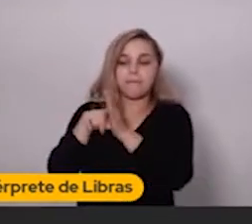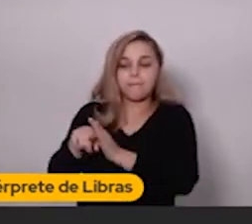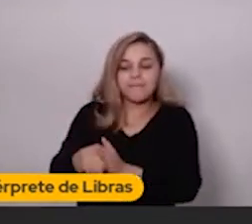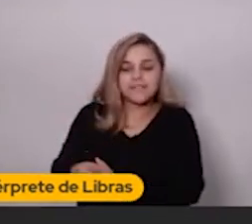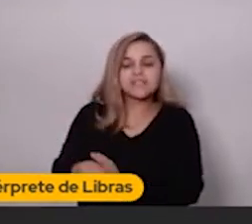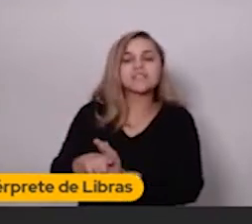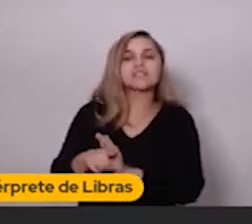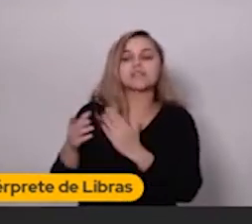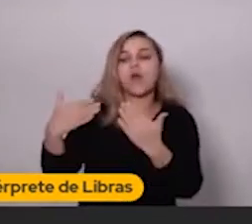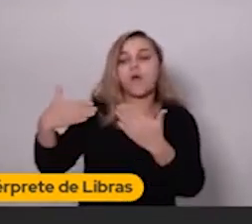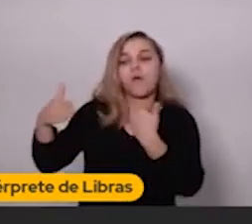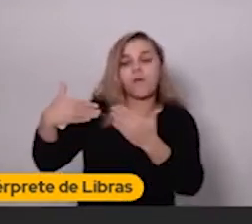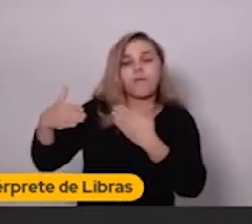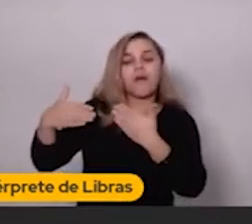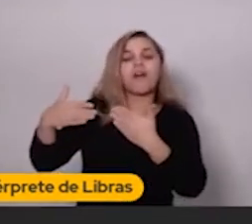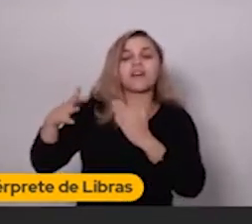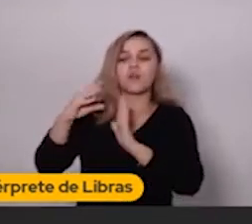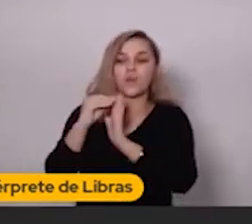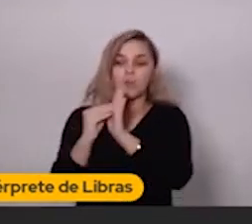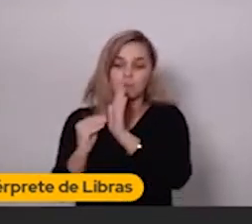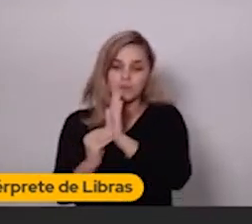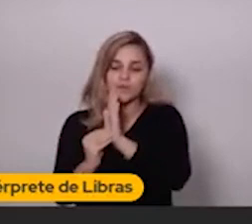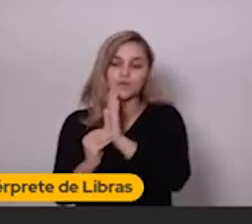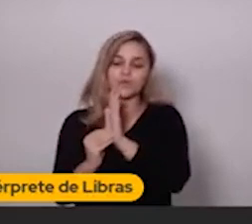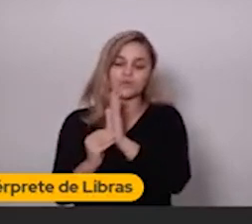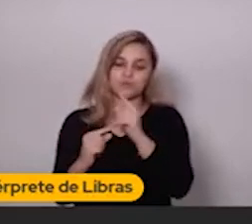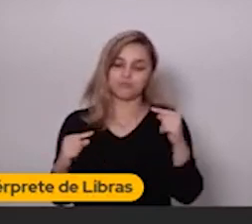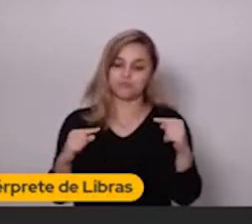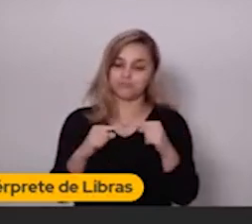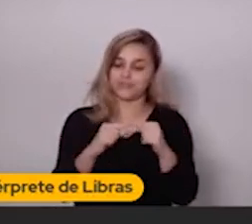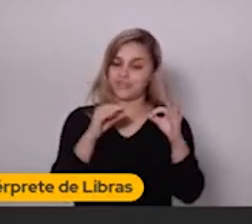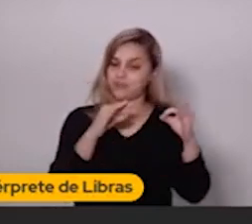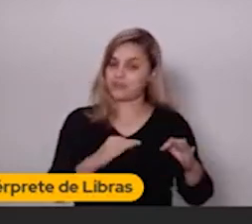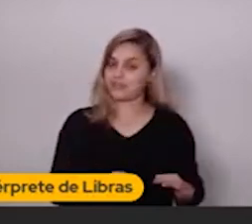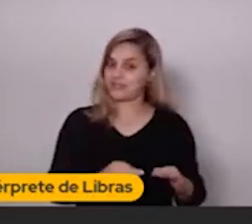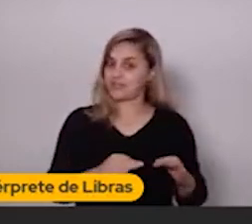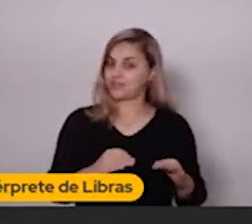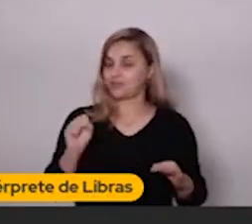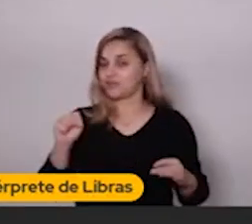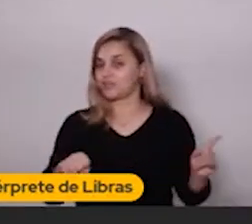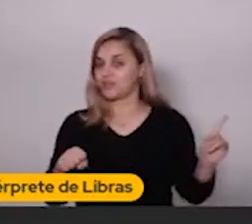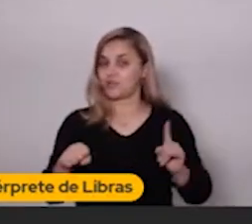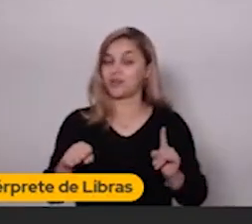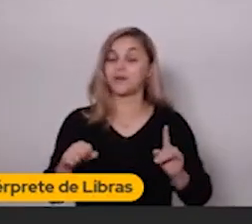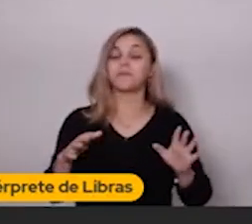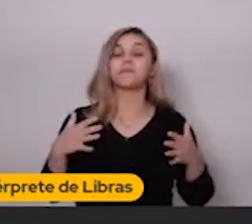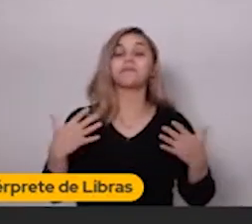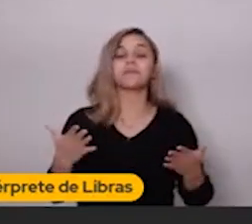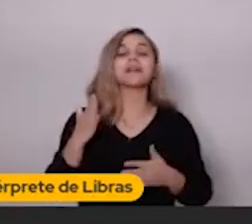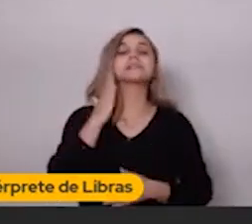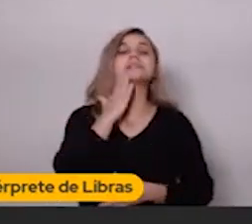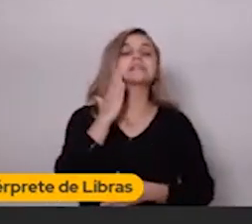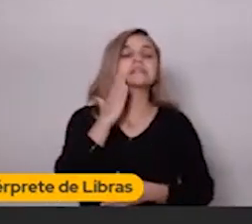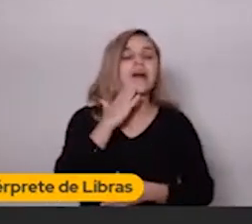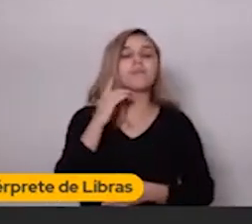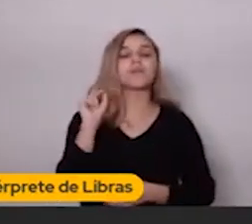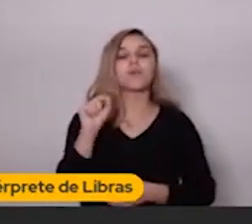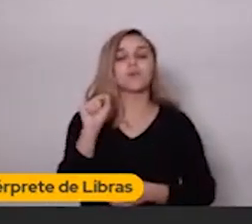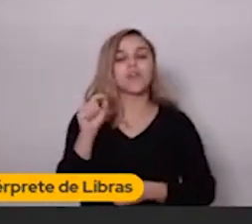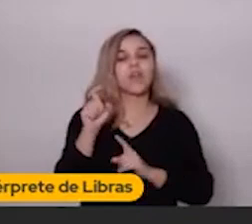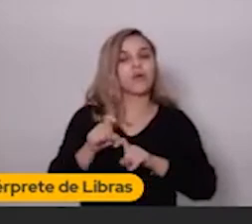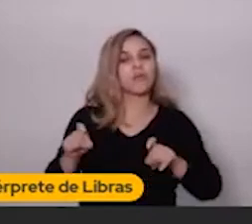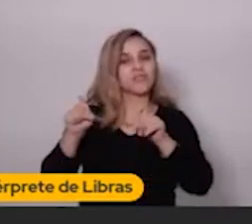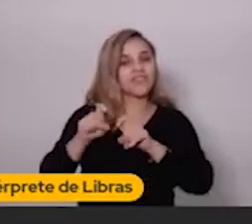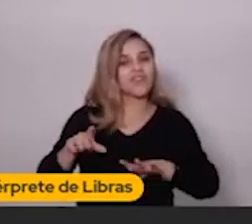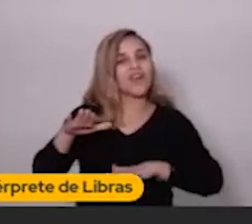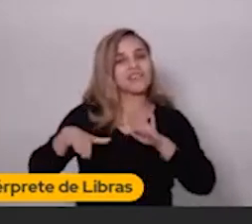comparam esse conteúdo com as diretrizes, para ver se está de acordo ou não. Mas a gente sabe que a máquina nem sempre